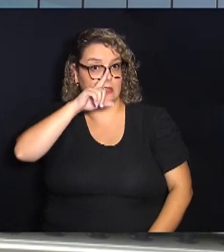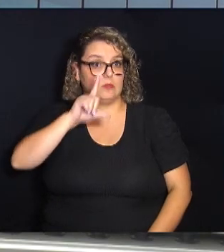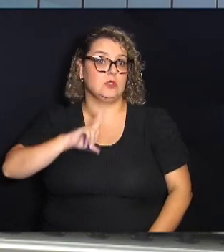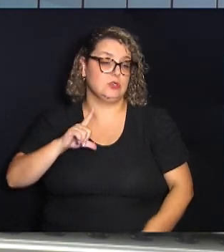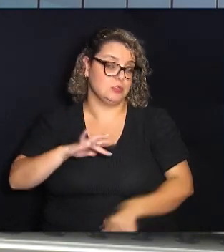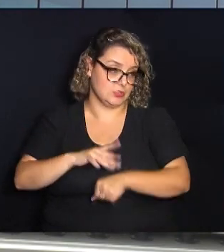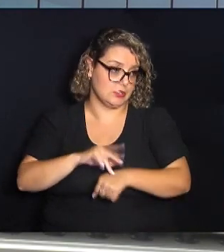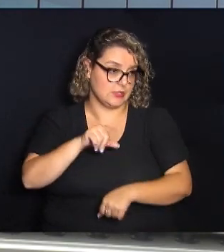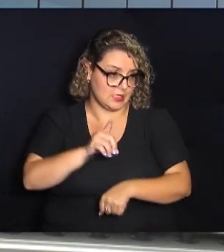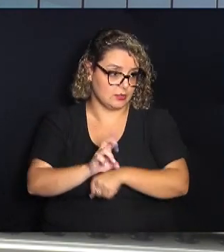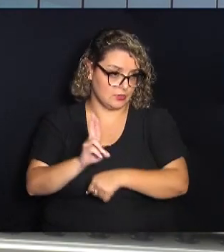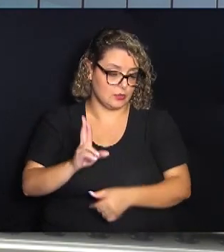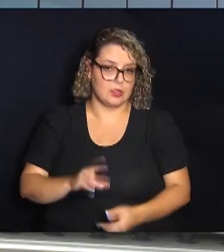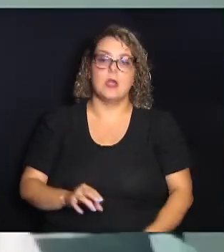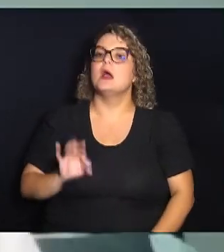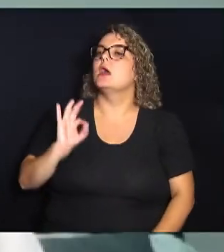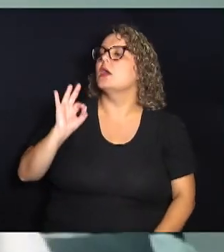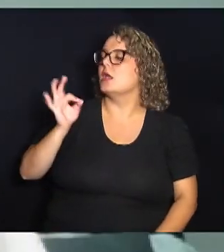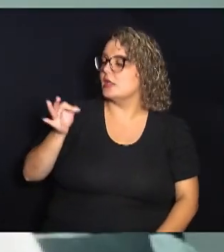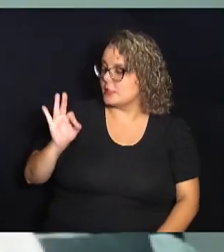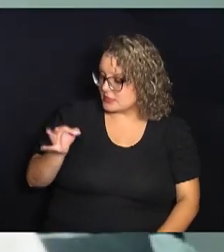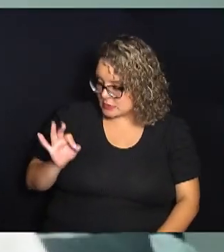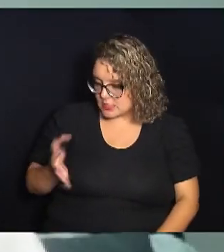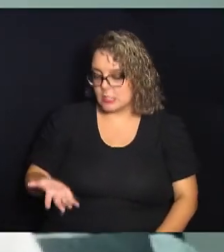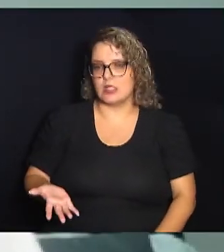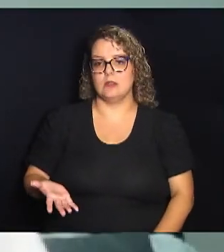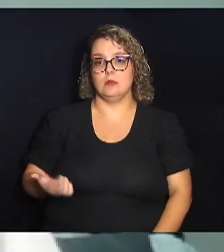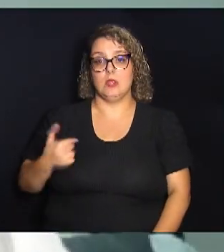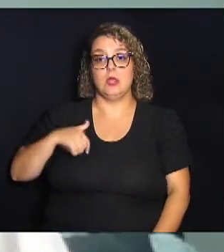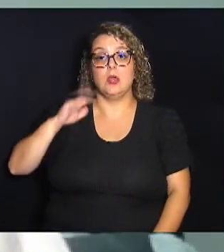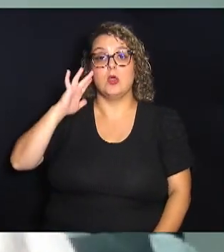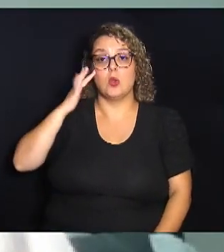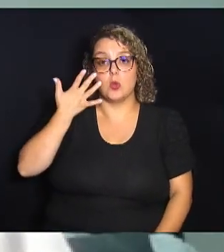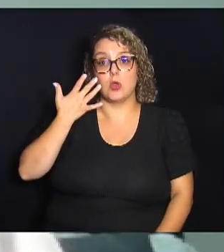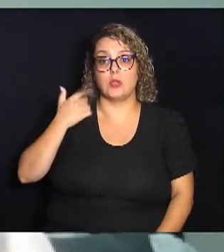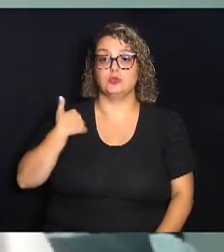doenças, né, doutor? Exatamente. Eu acho que o nosso